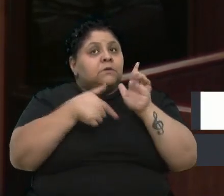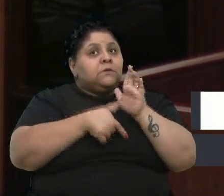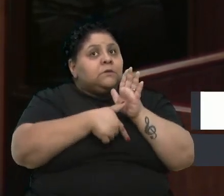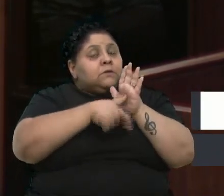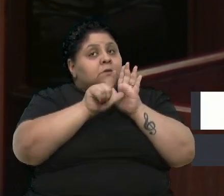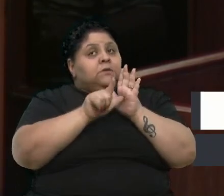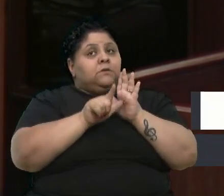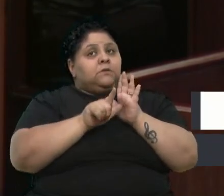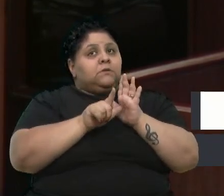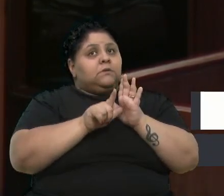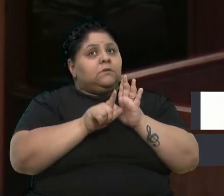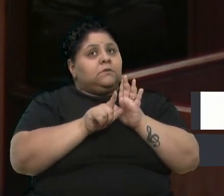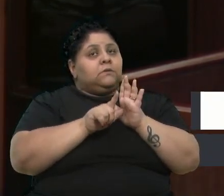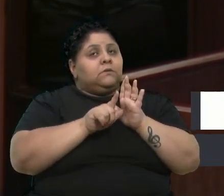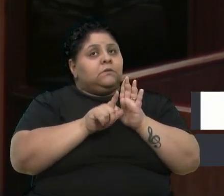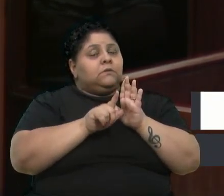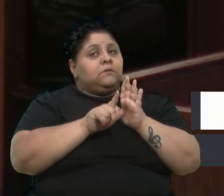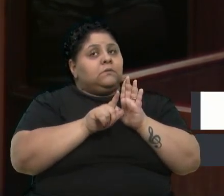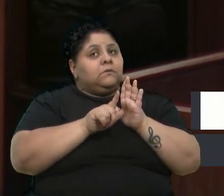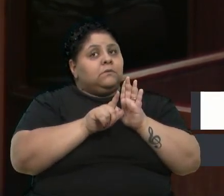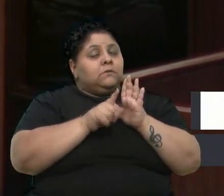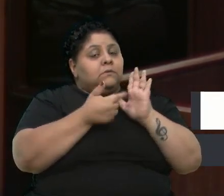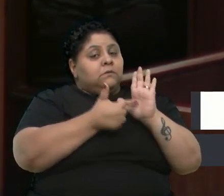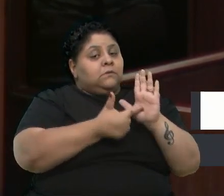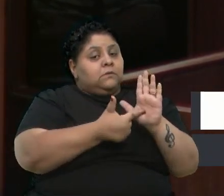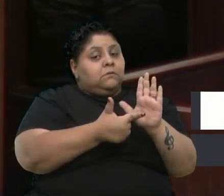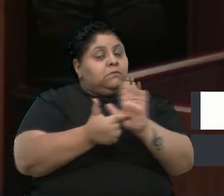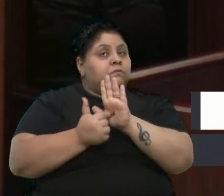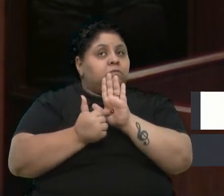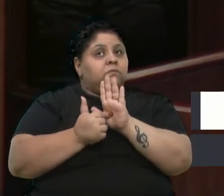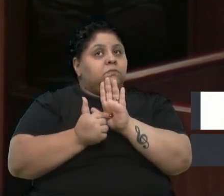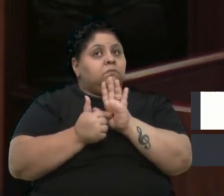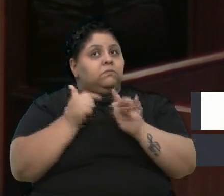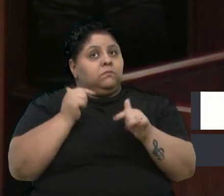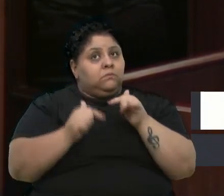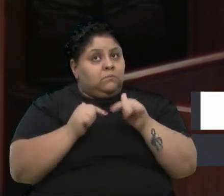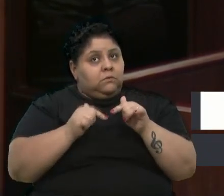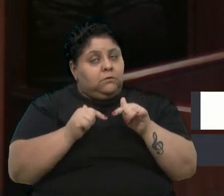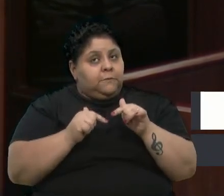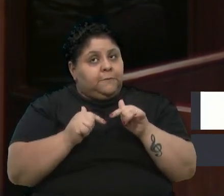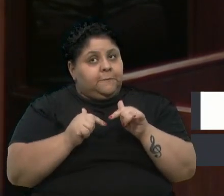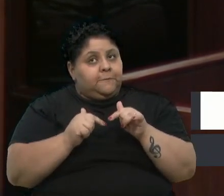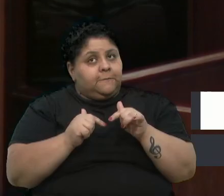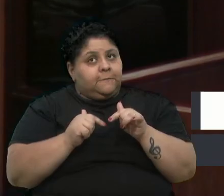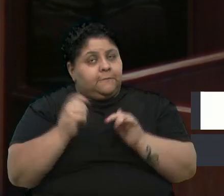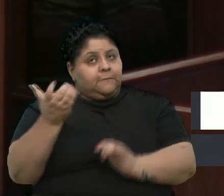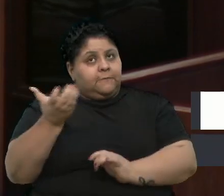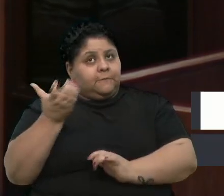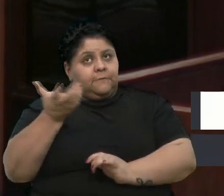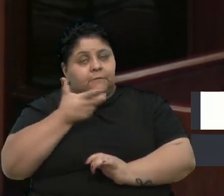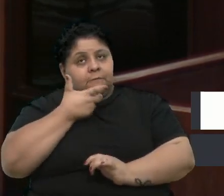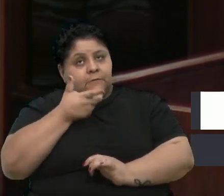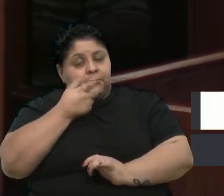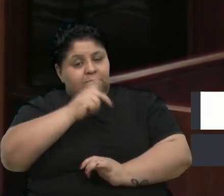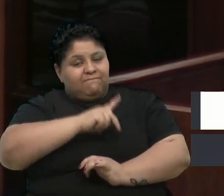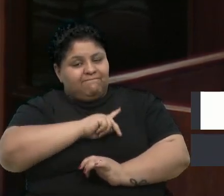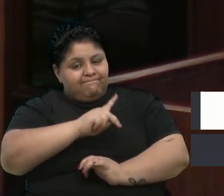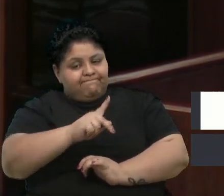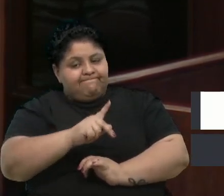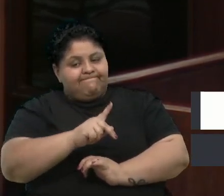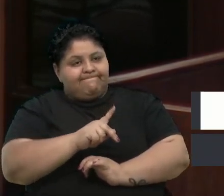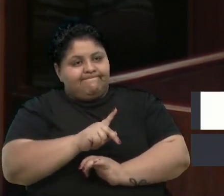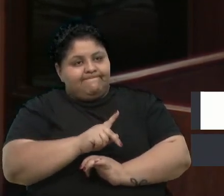antes de apresentar o trabalho que eu trouxe aqui, eu queria dizer, senhor presidente, que eu